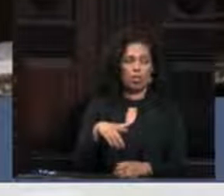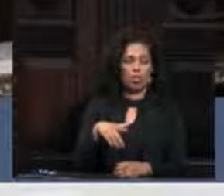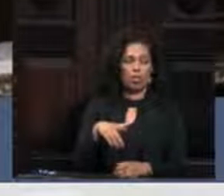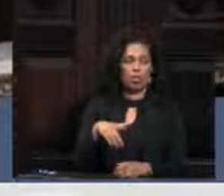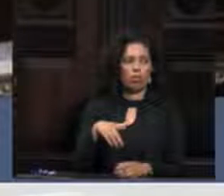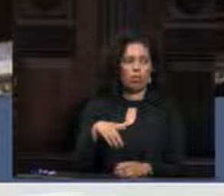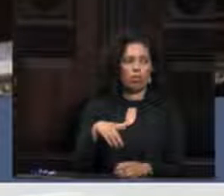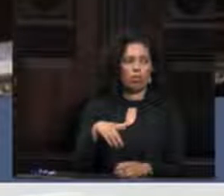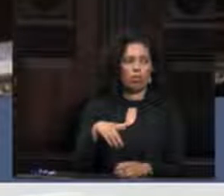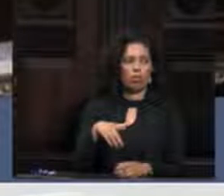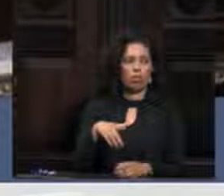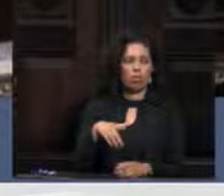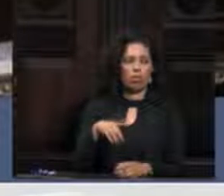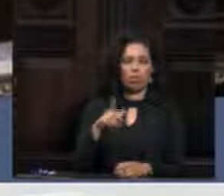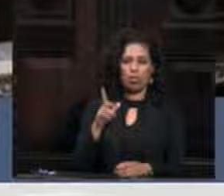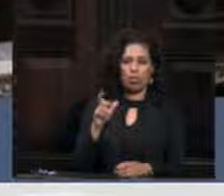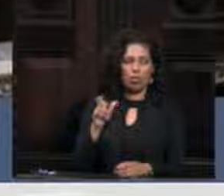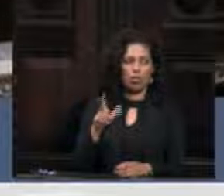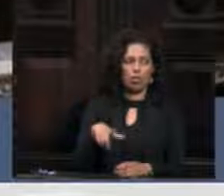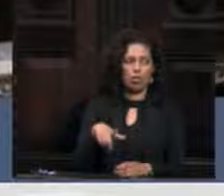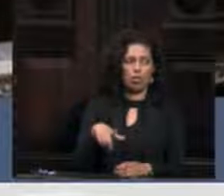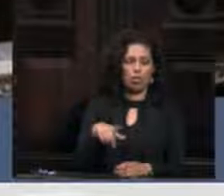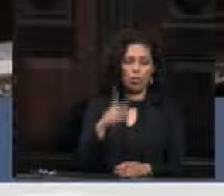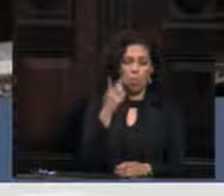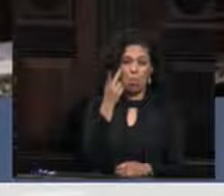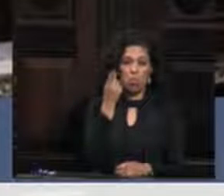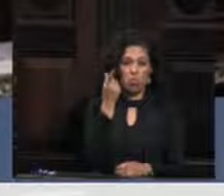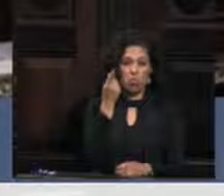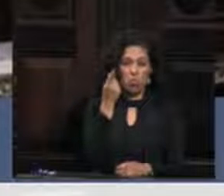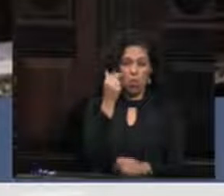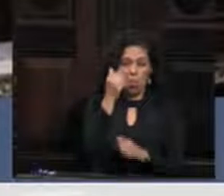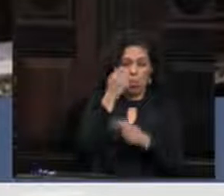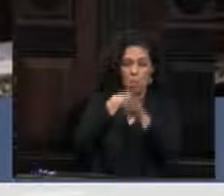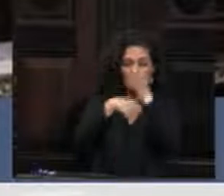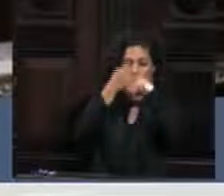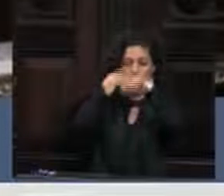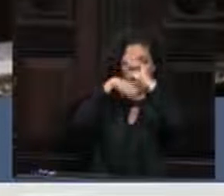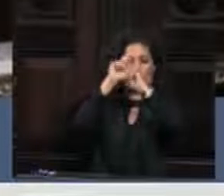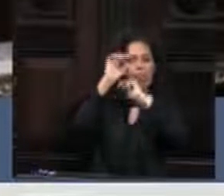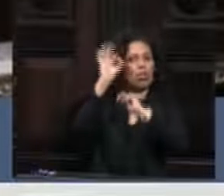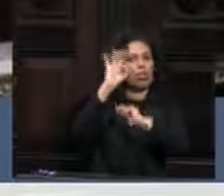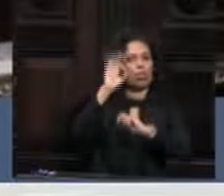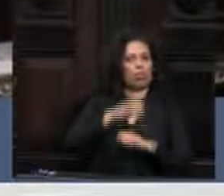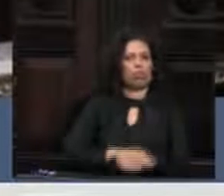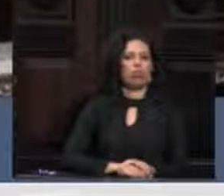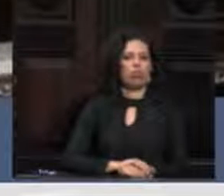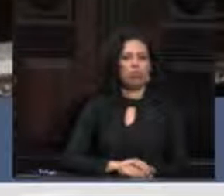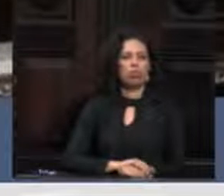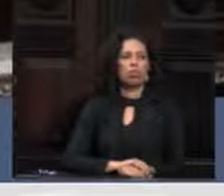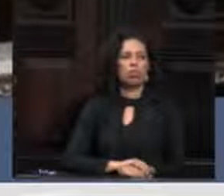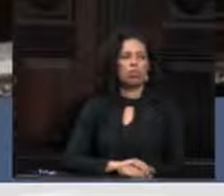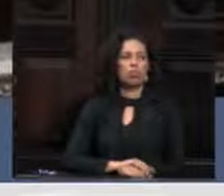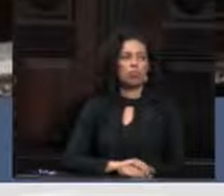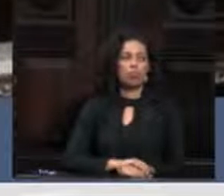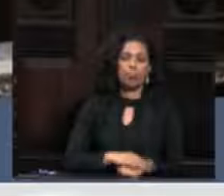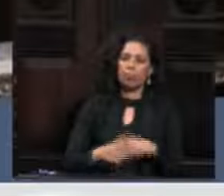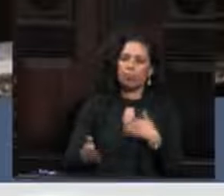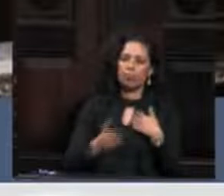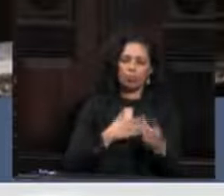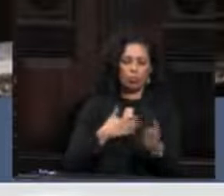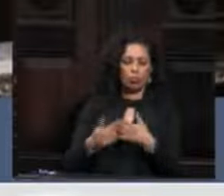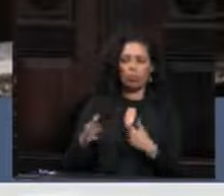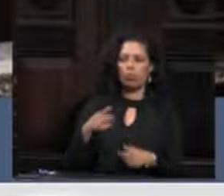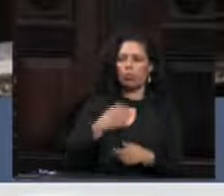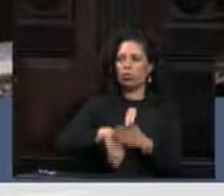é a parte menos lucrativa. De qualquer maneira, no estado do Rio